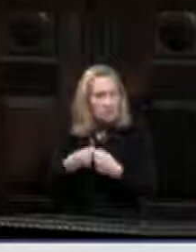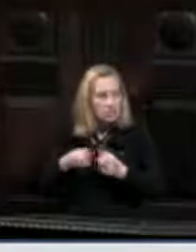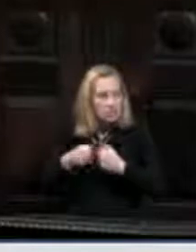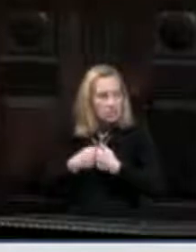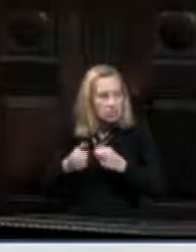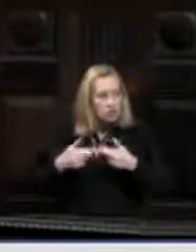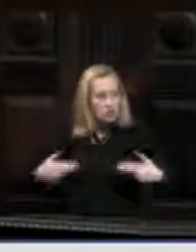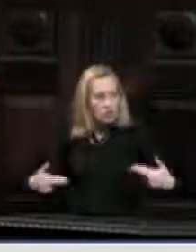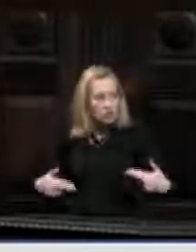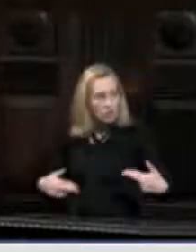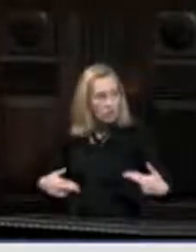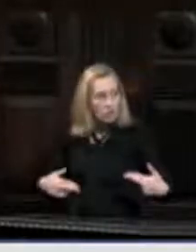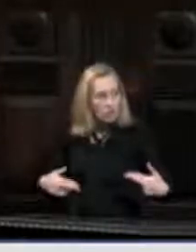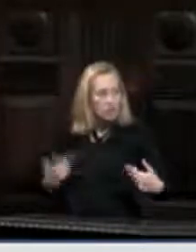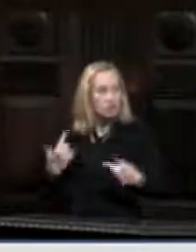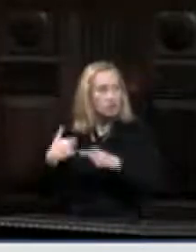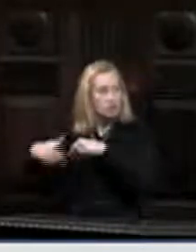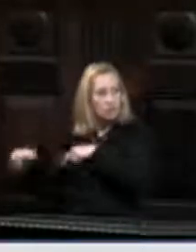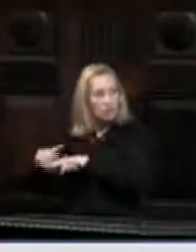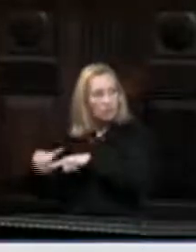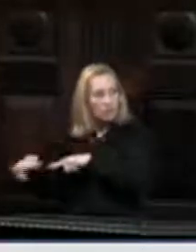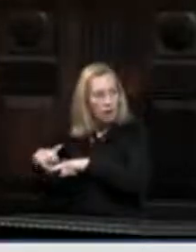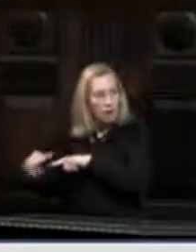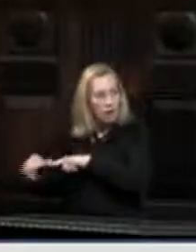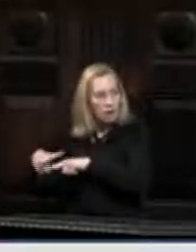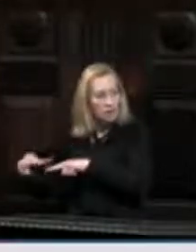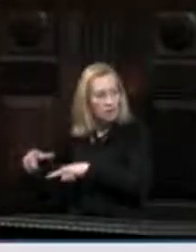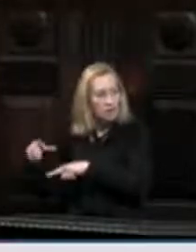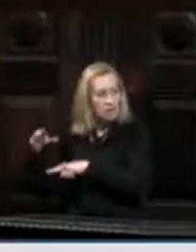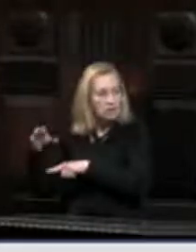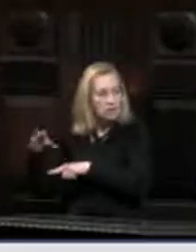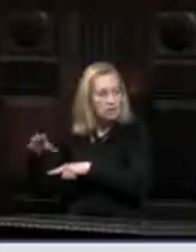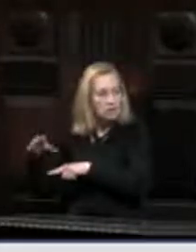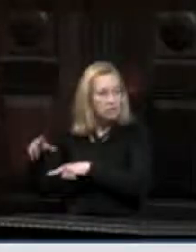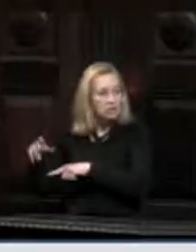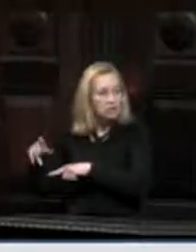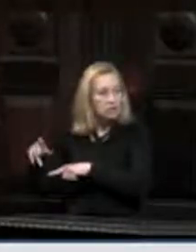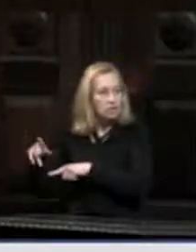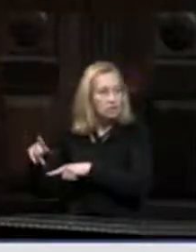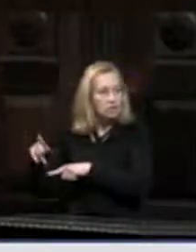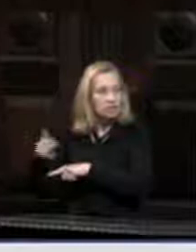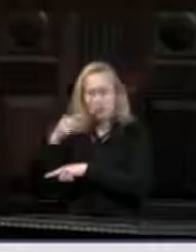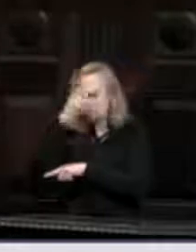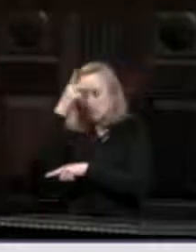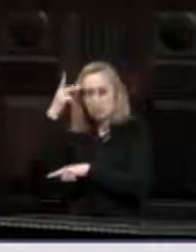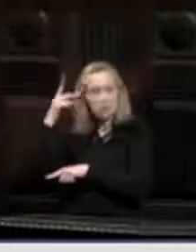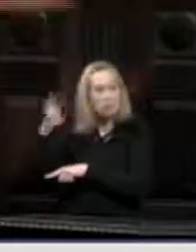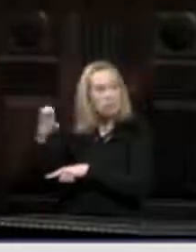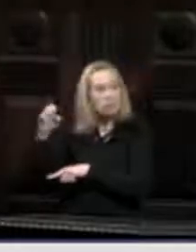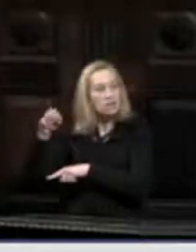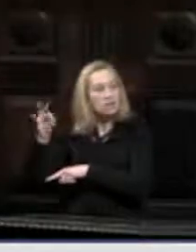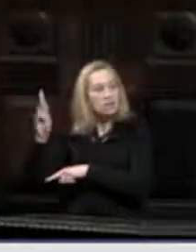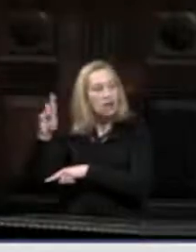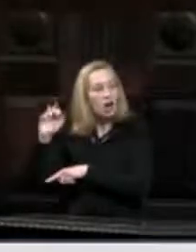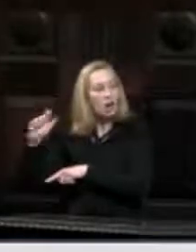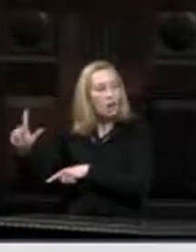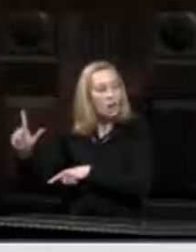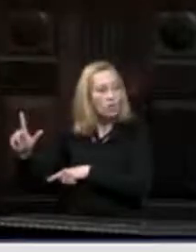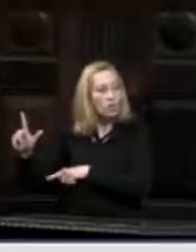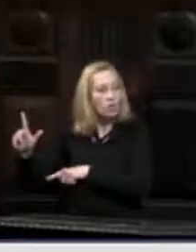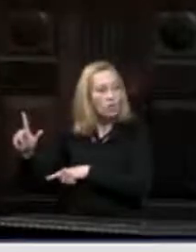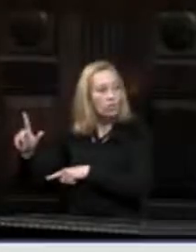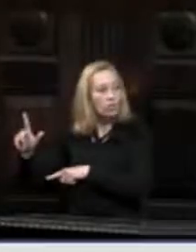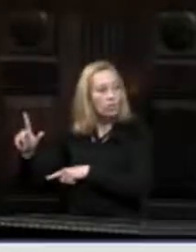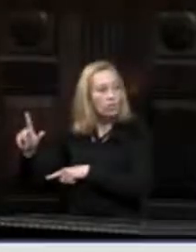dos funcionários da Rio Trilhos e da Central Logística, que graças a um convênio antigo, ficam lá